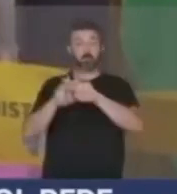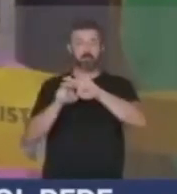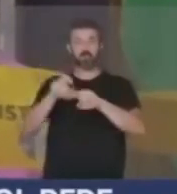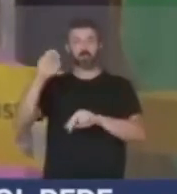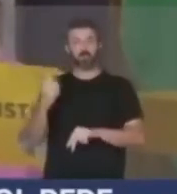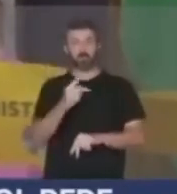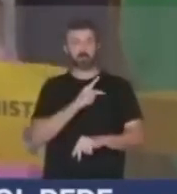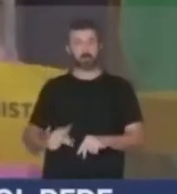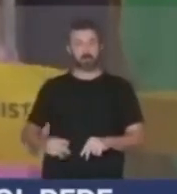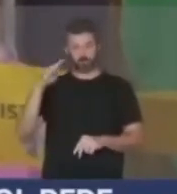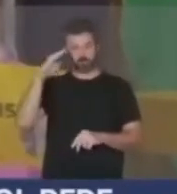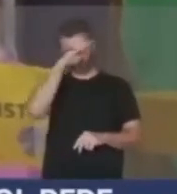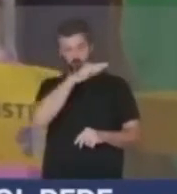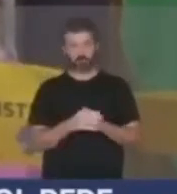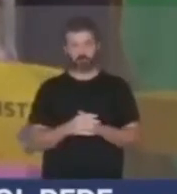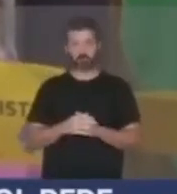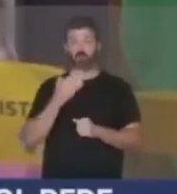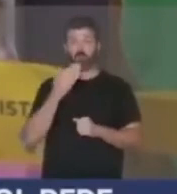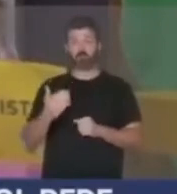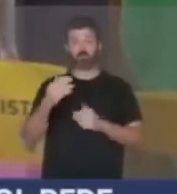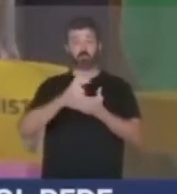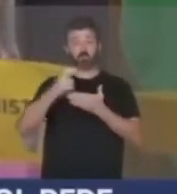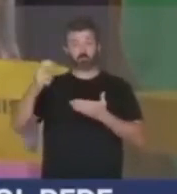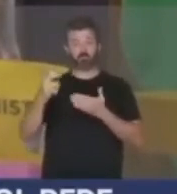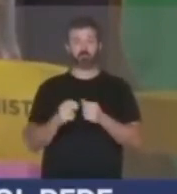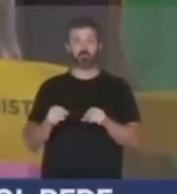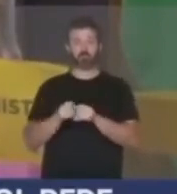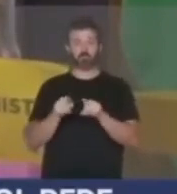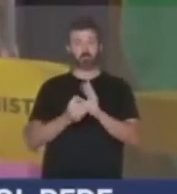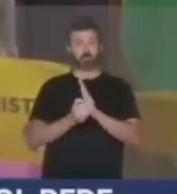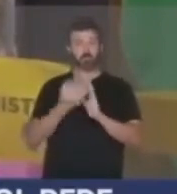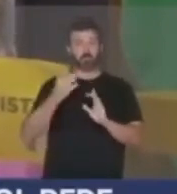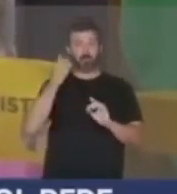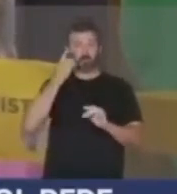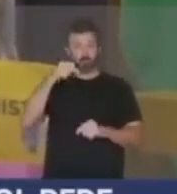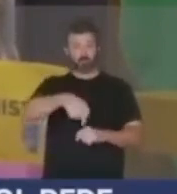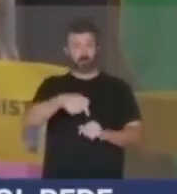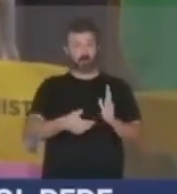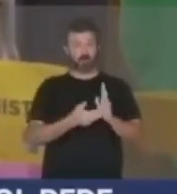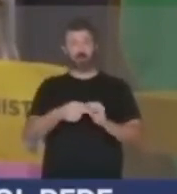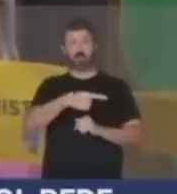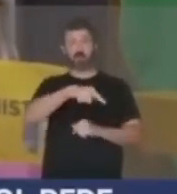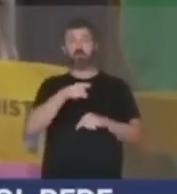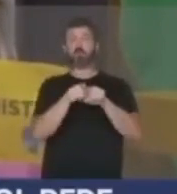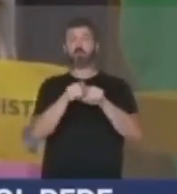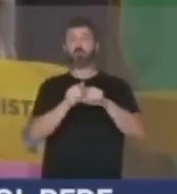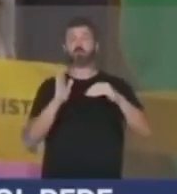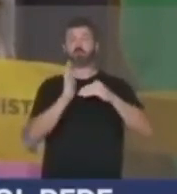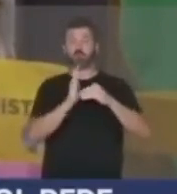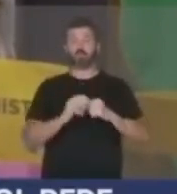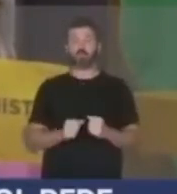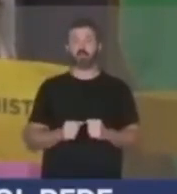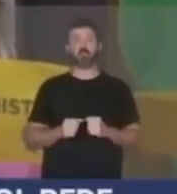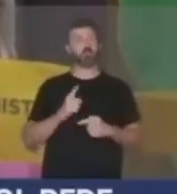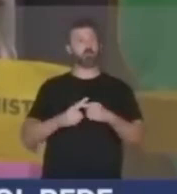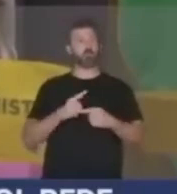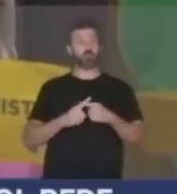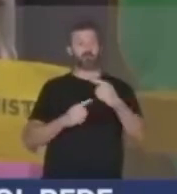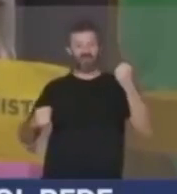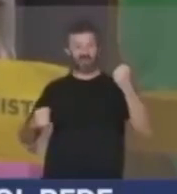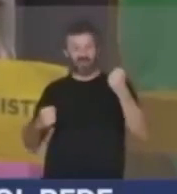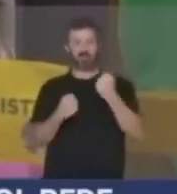de prisão do ex-presidente Bolsonaro, com pedido de cassação de parlamentares dessa casa e do Senado Federal